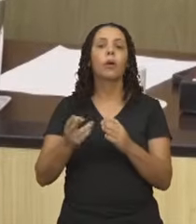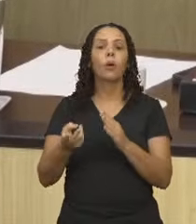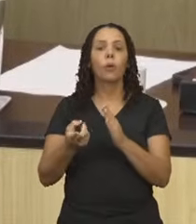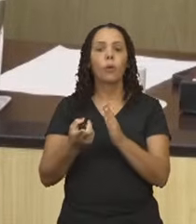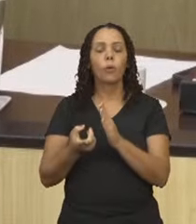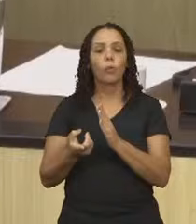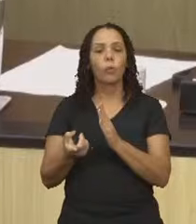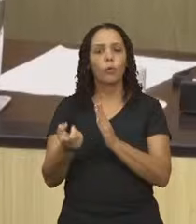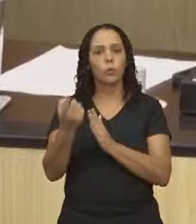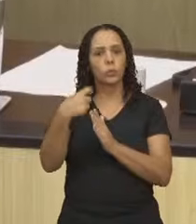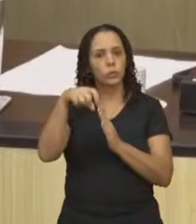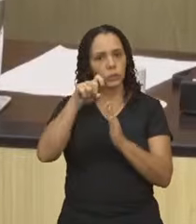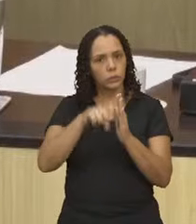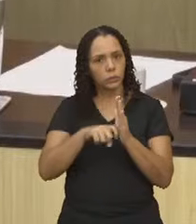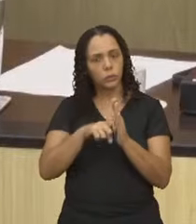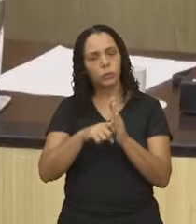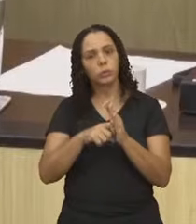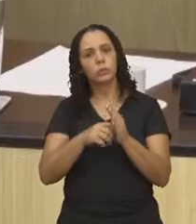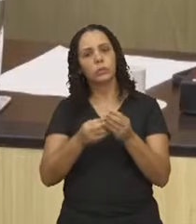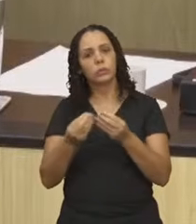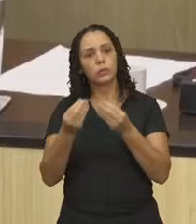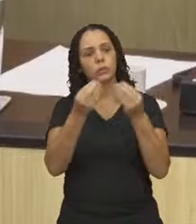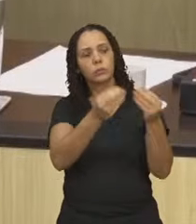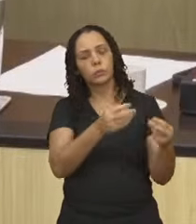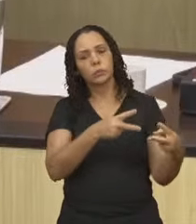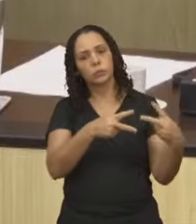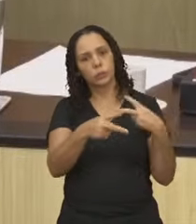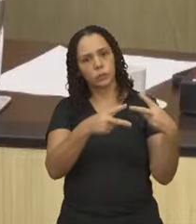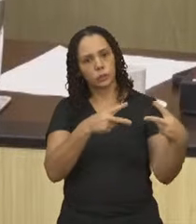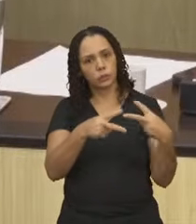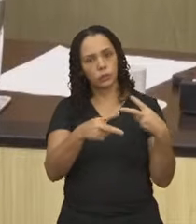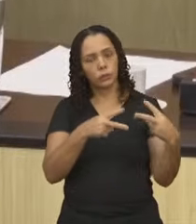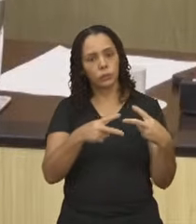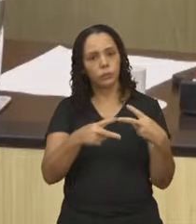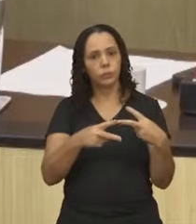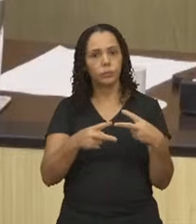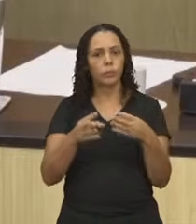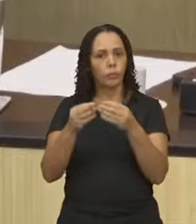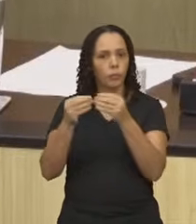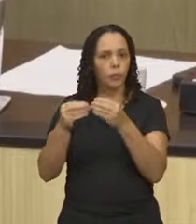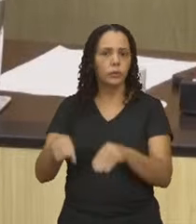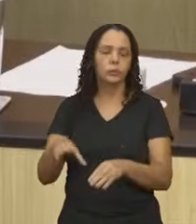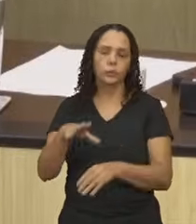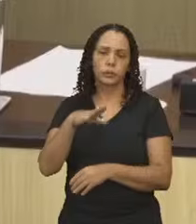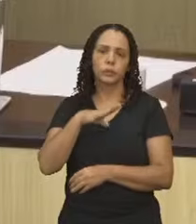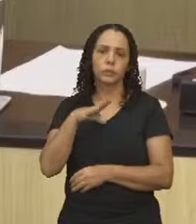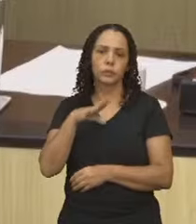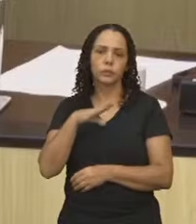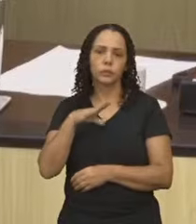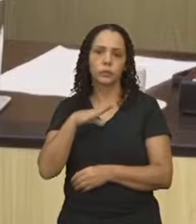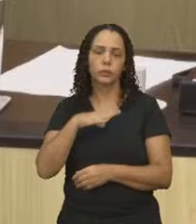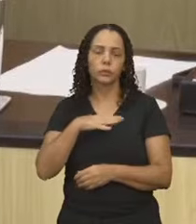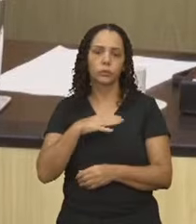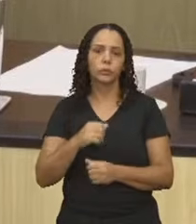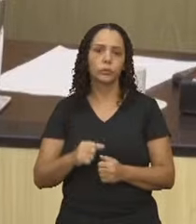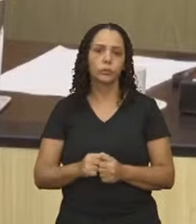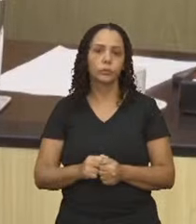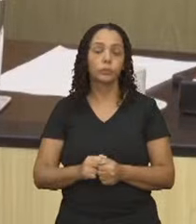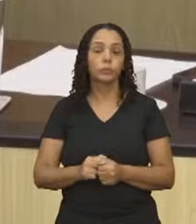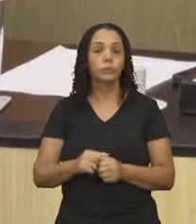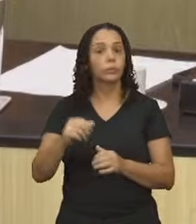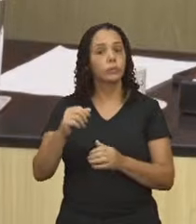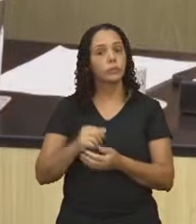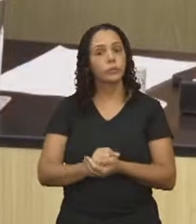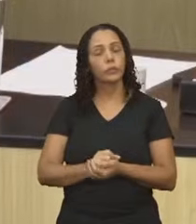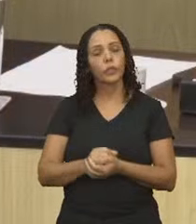município de São José dos Campos, gerando potencial prejuízo ao erário municipal e possível violação dos artigos